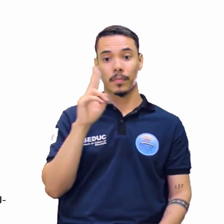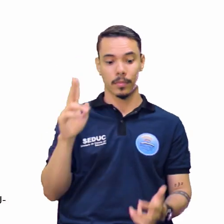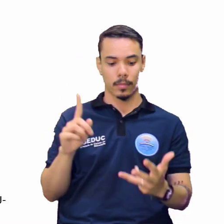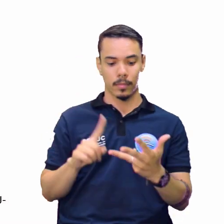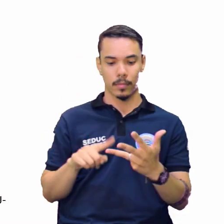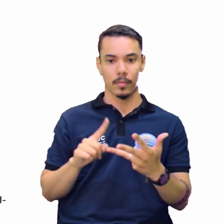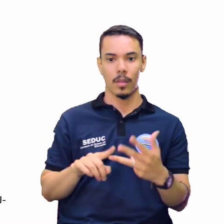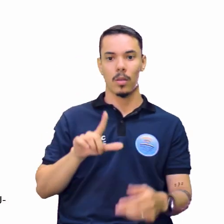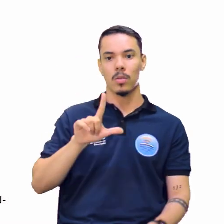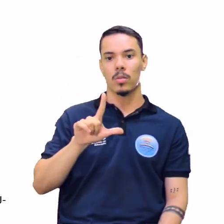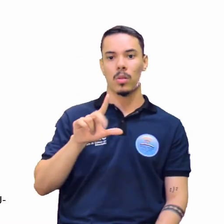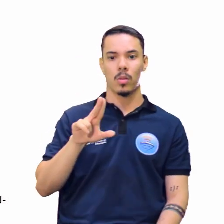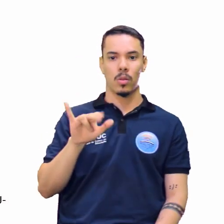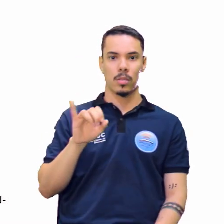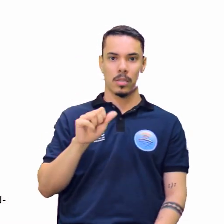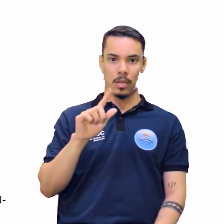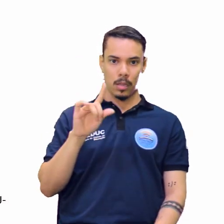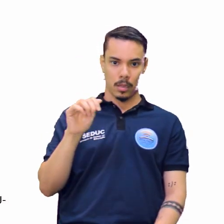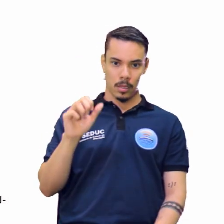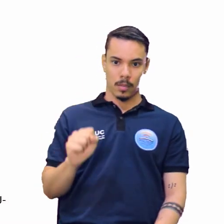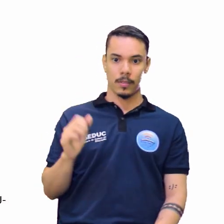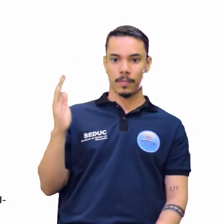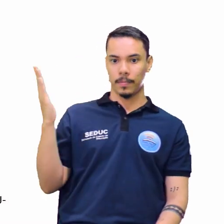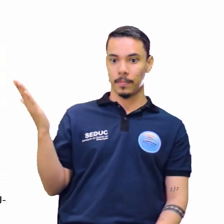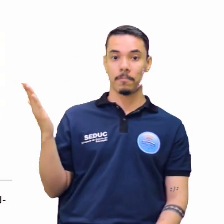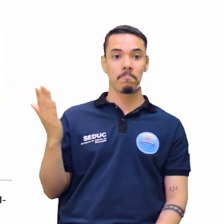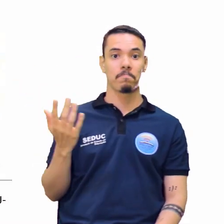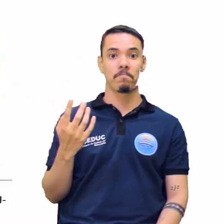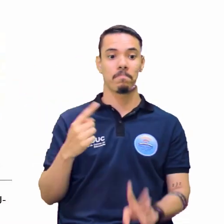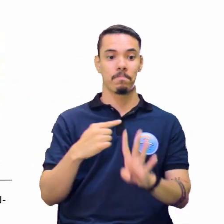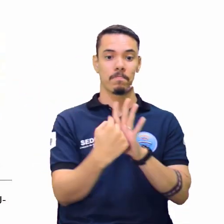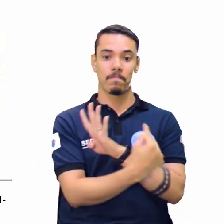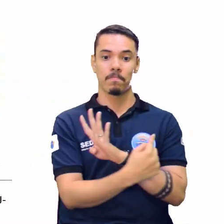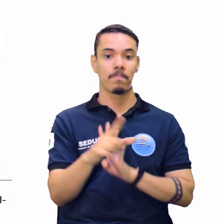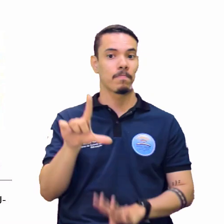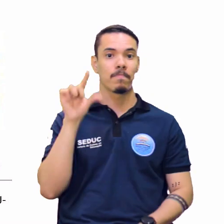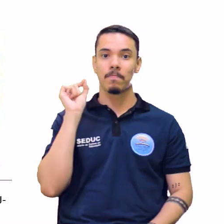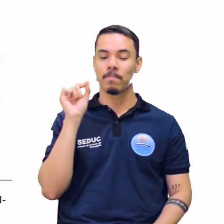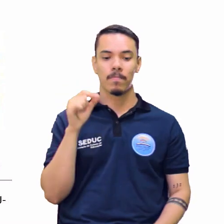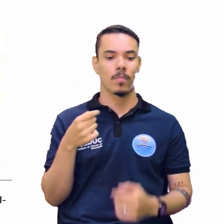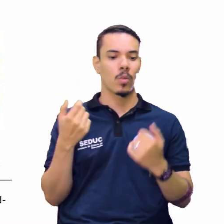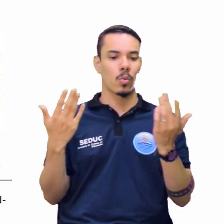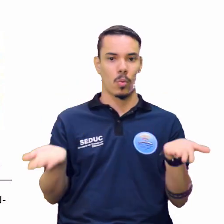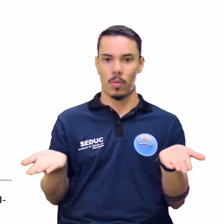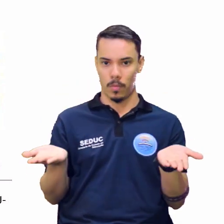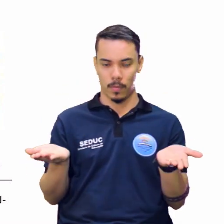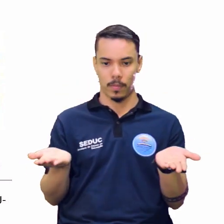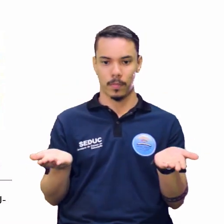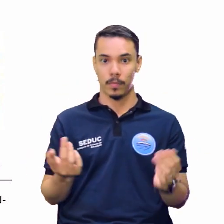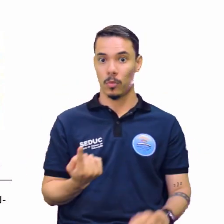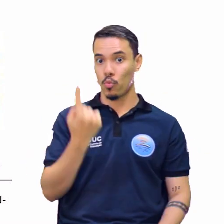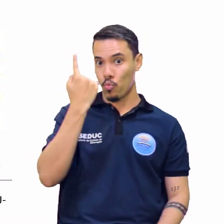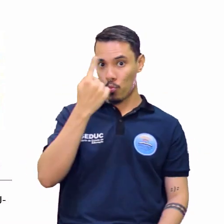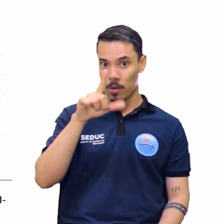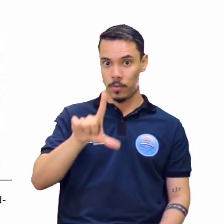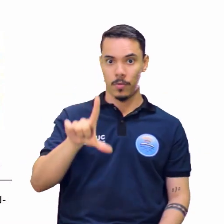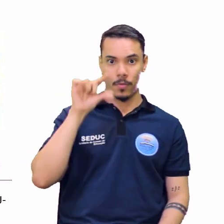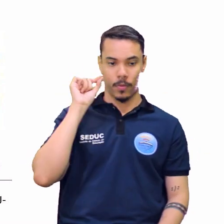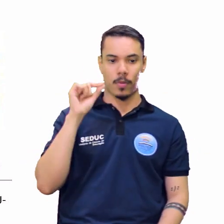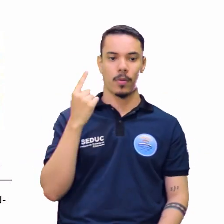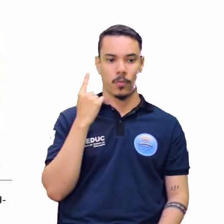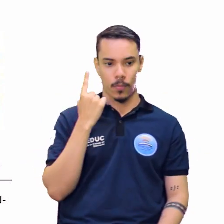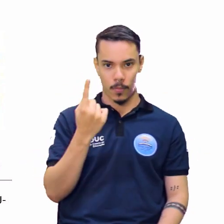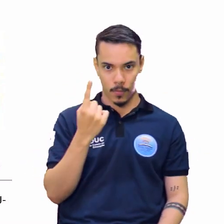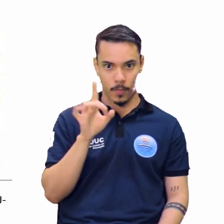e hoje o dia de Luiz Vaz de Camões Qual que você vai escolher apenas uma amadinho